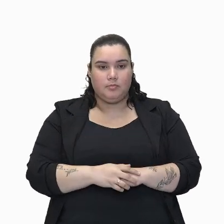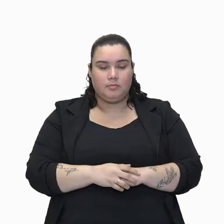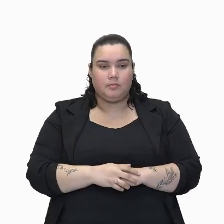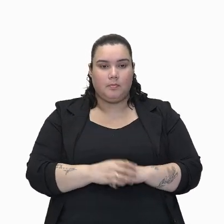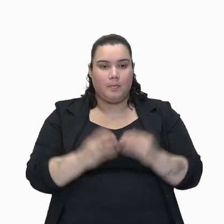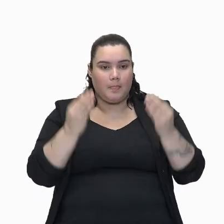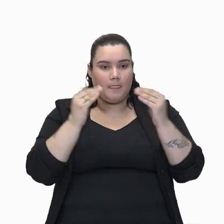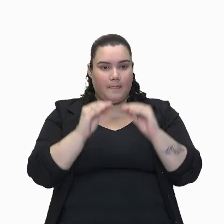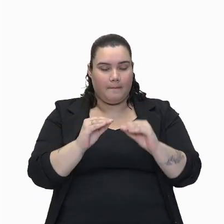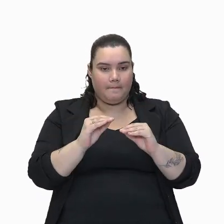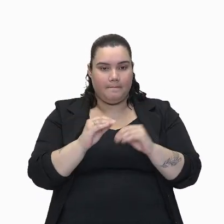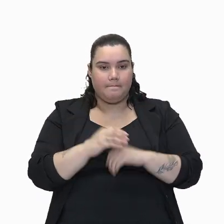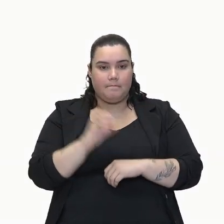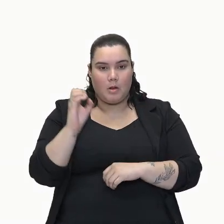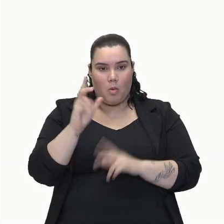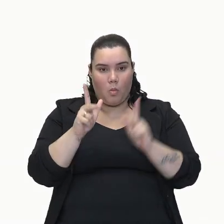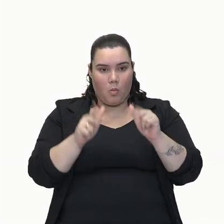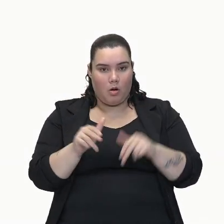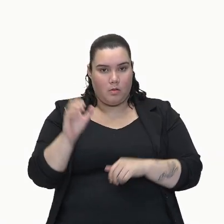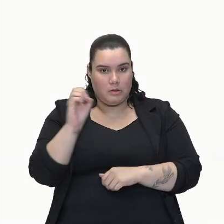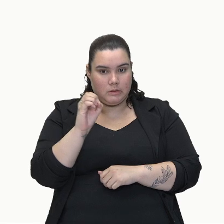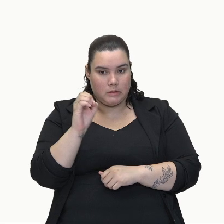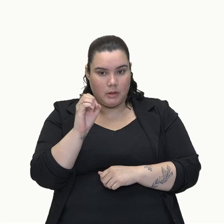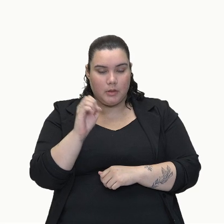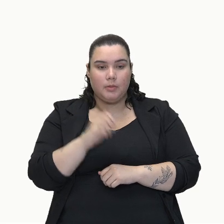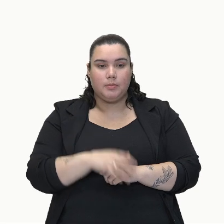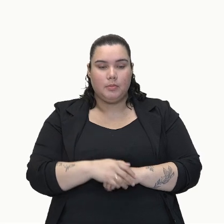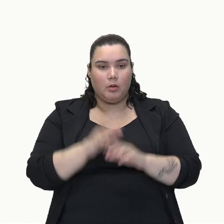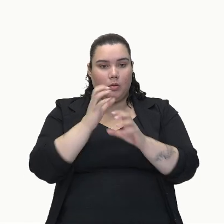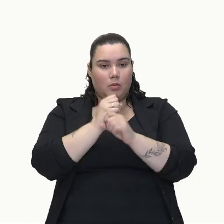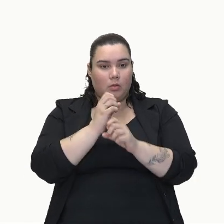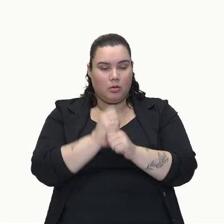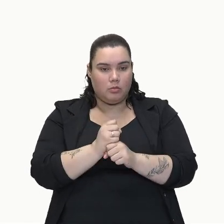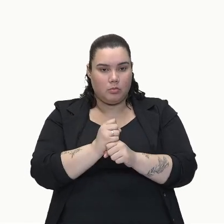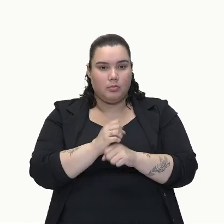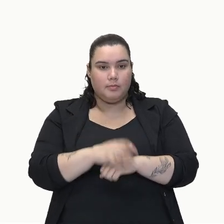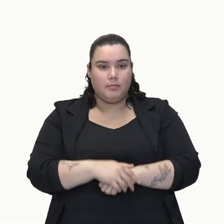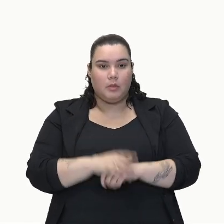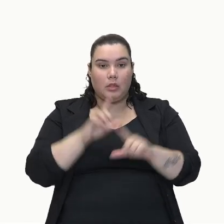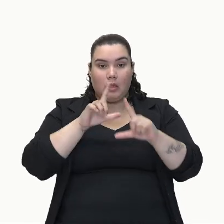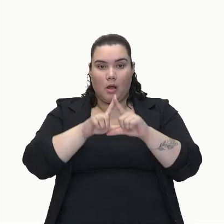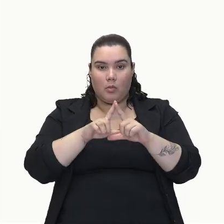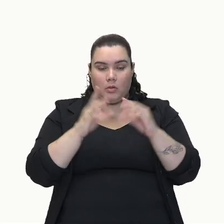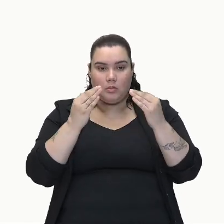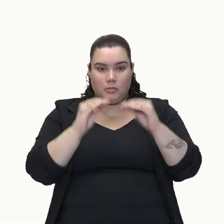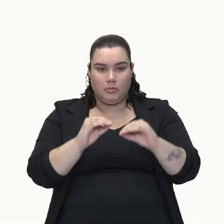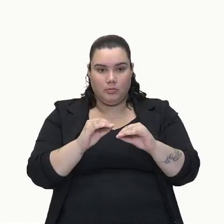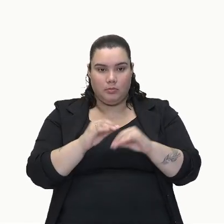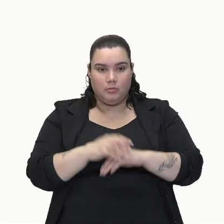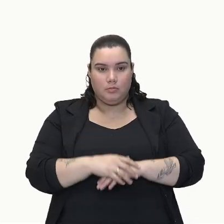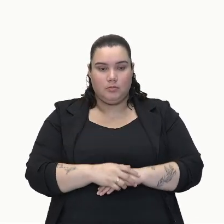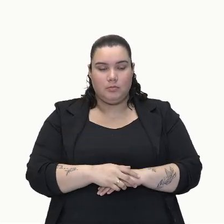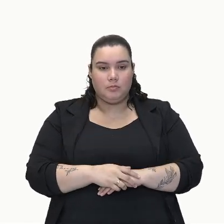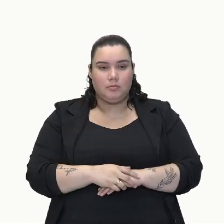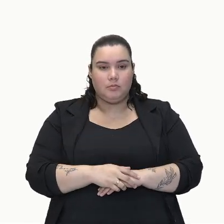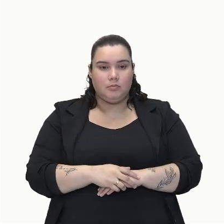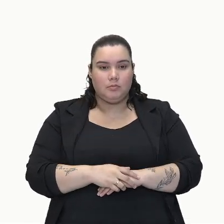gente iguala ela a zero, calcula o valor de delta,